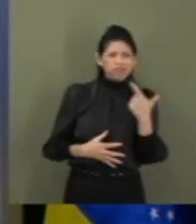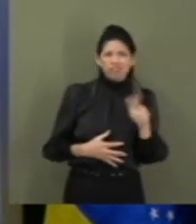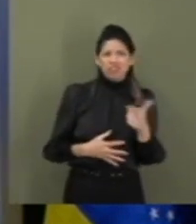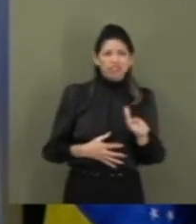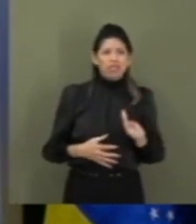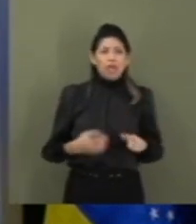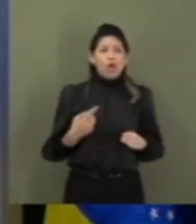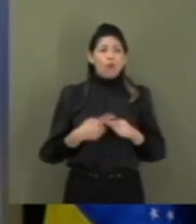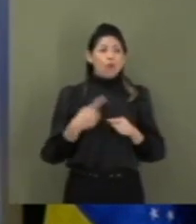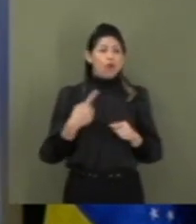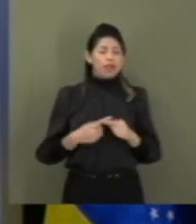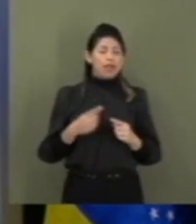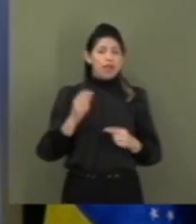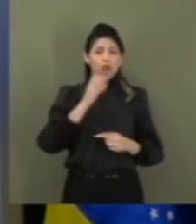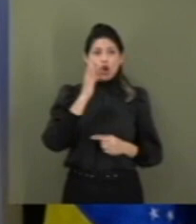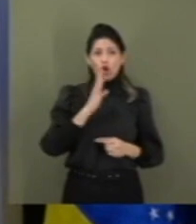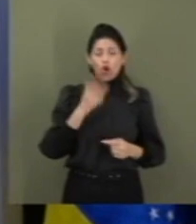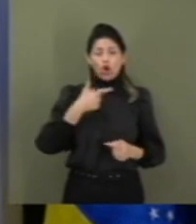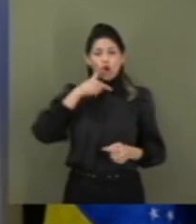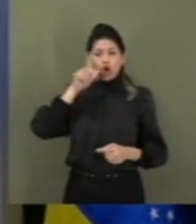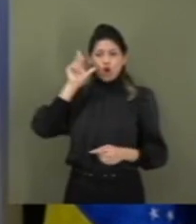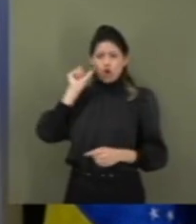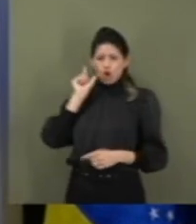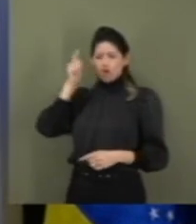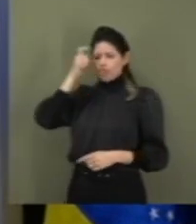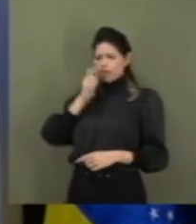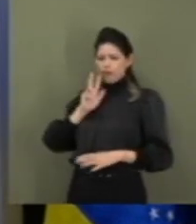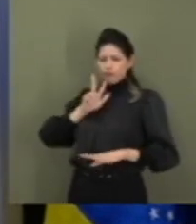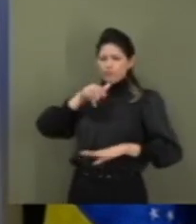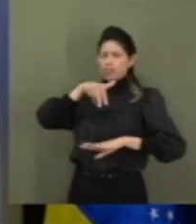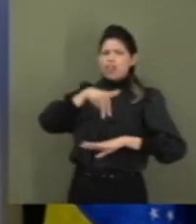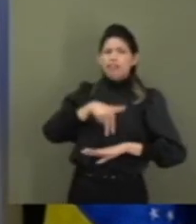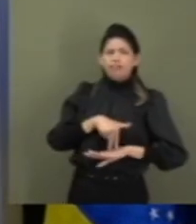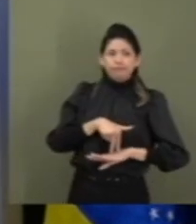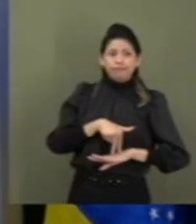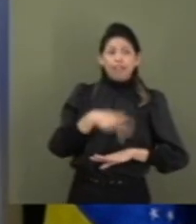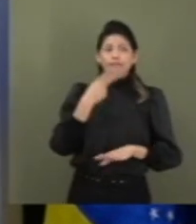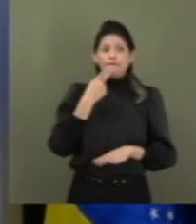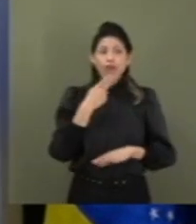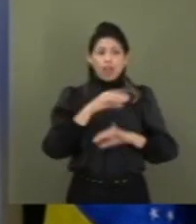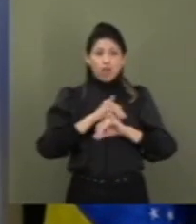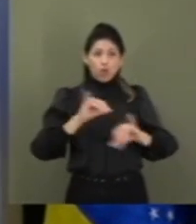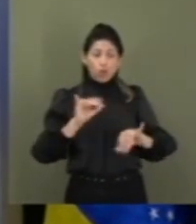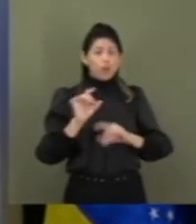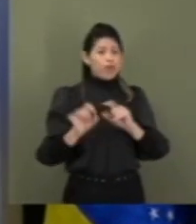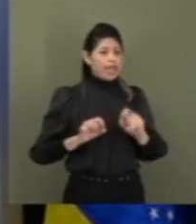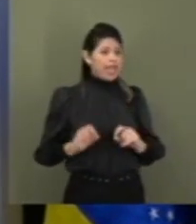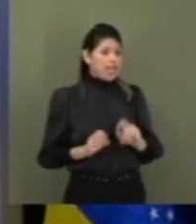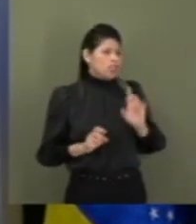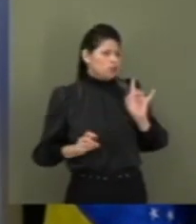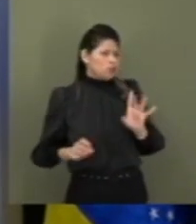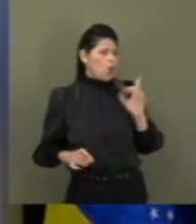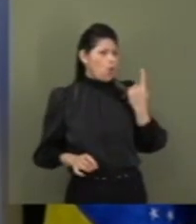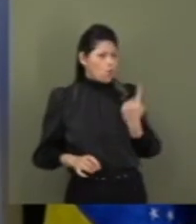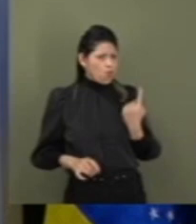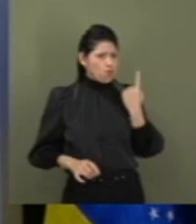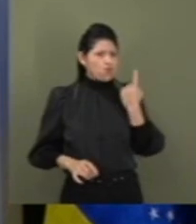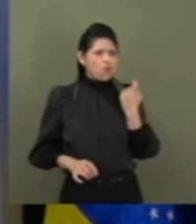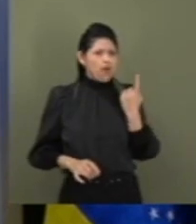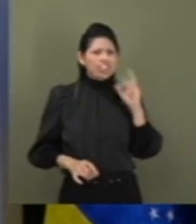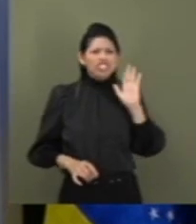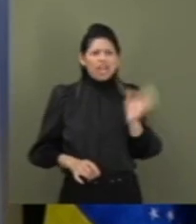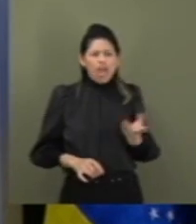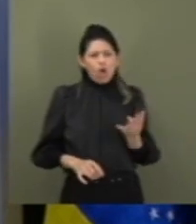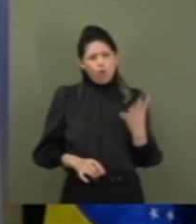assustado. Ontem eu subi essa tribuna e disse que só tem uma maneira. E olha que eu cheguei na política há pouco tempo, há 4 anos e